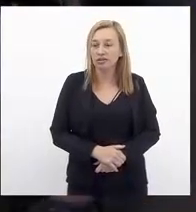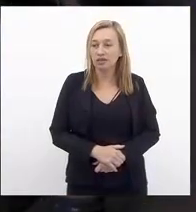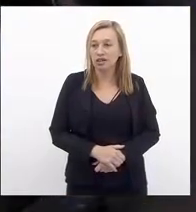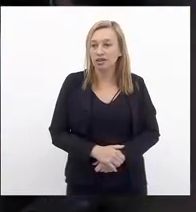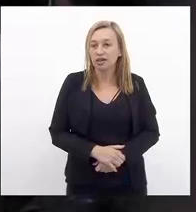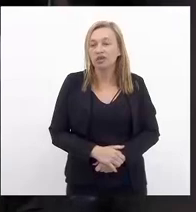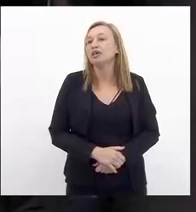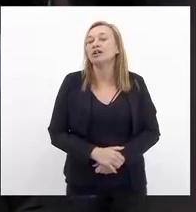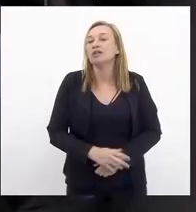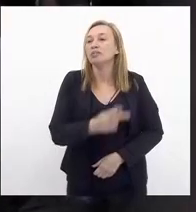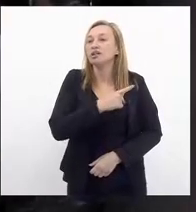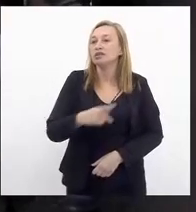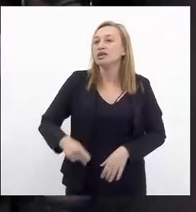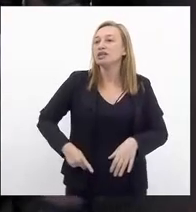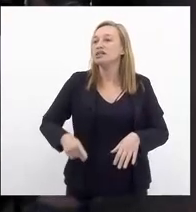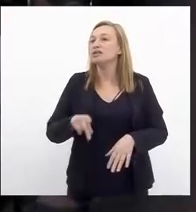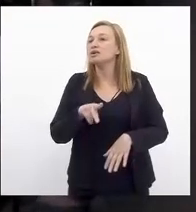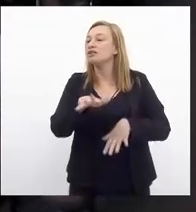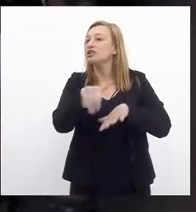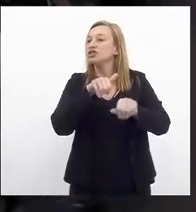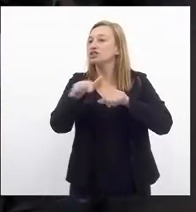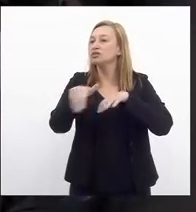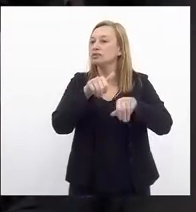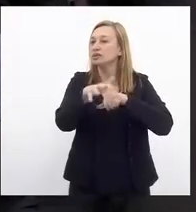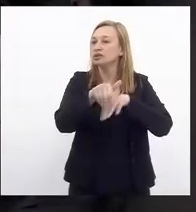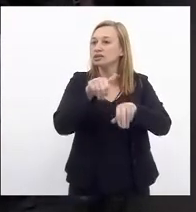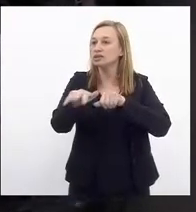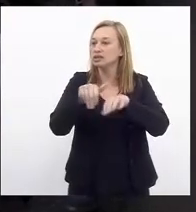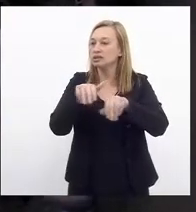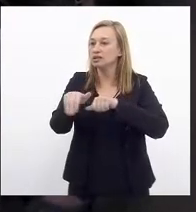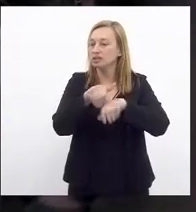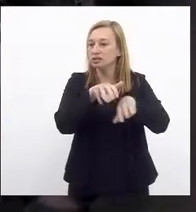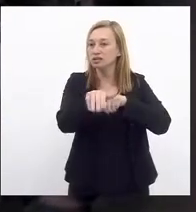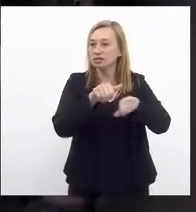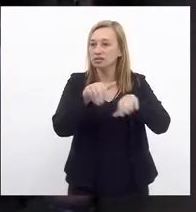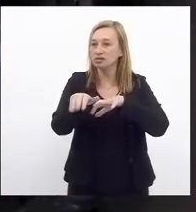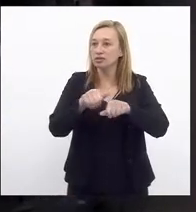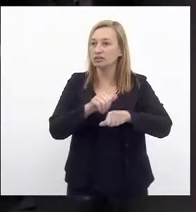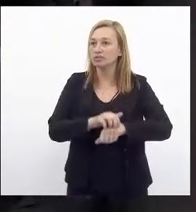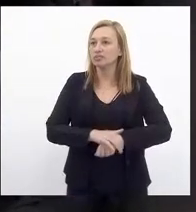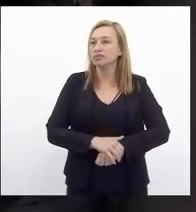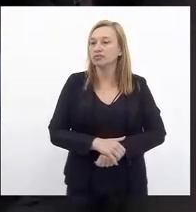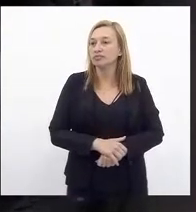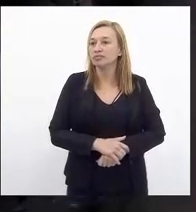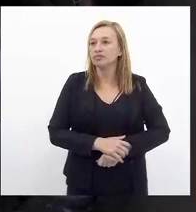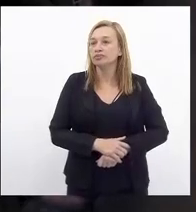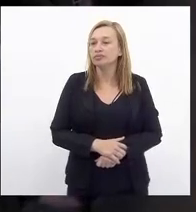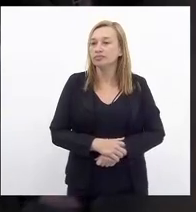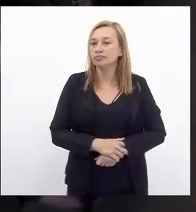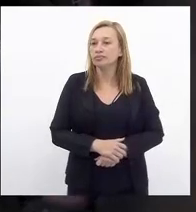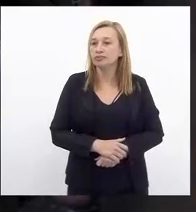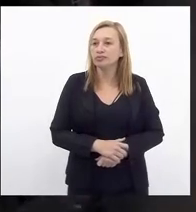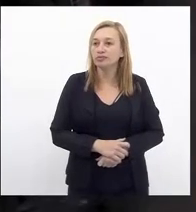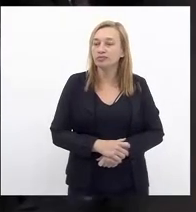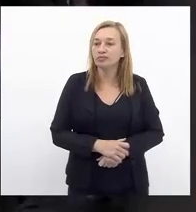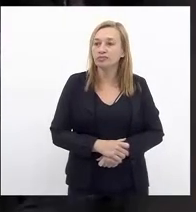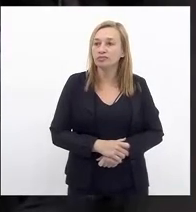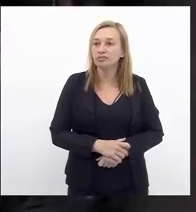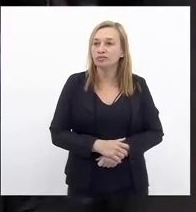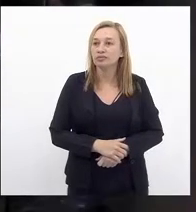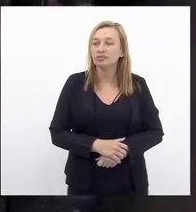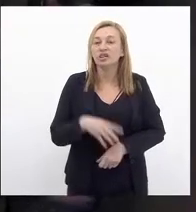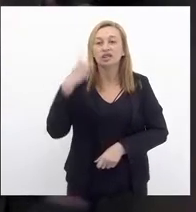presidência vai chamar nominalmente os parlamentares o deputado